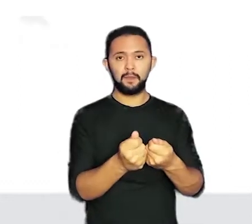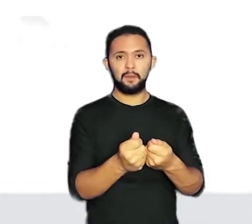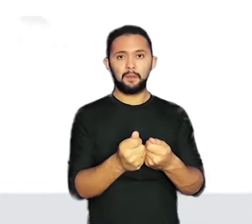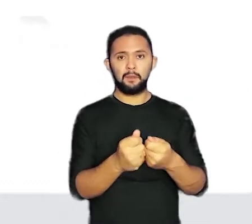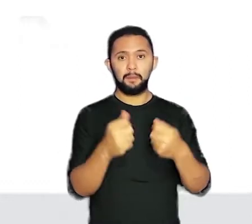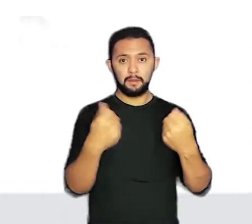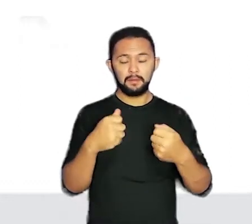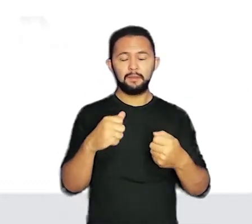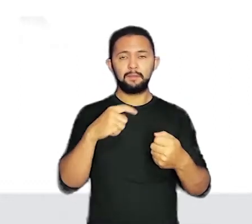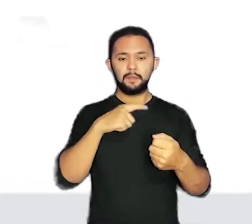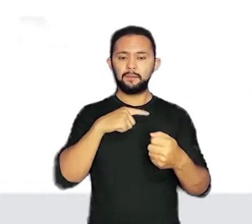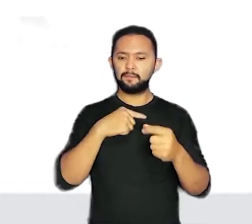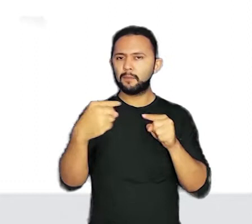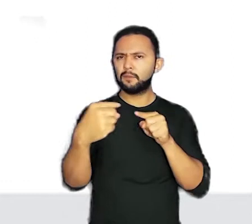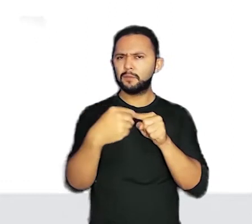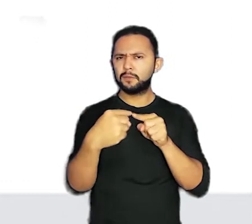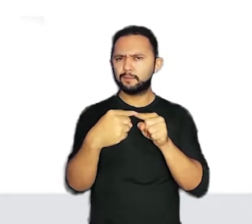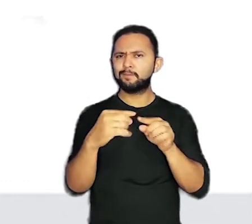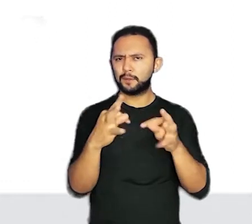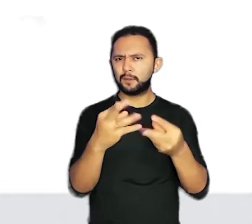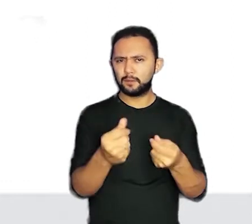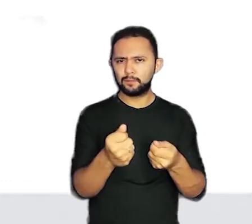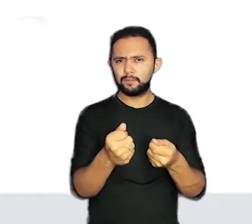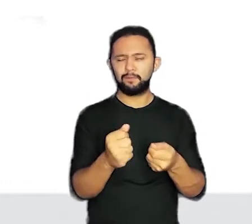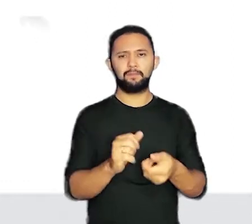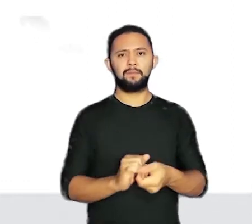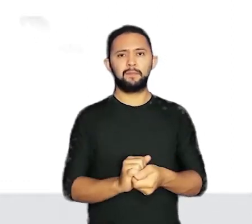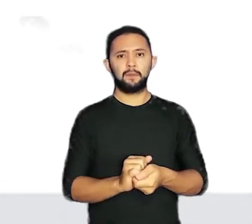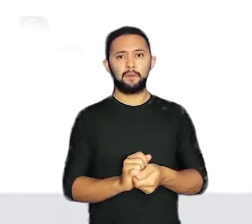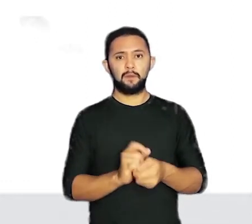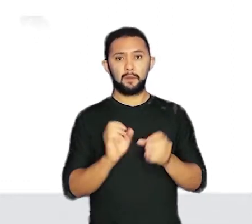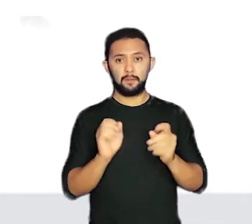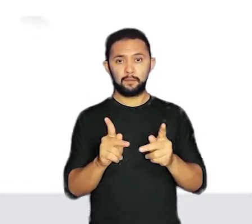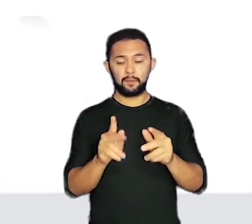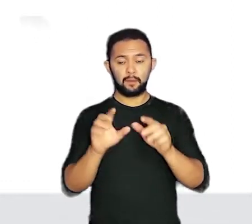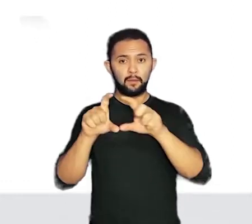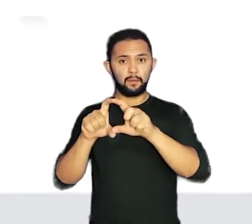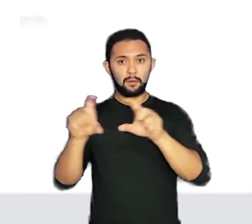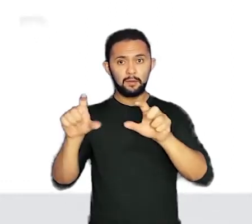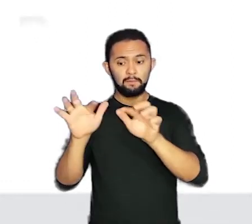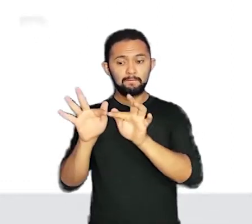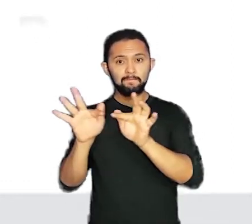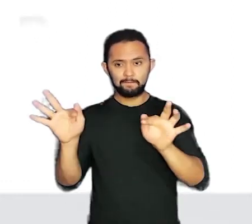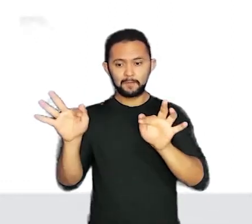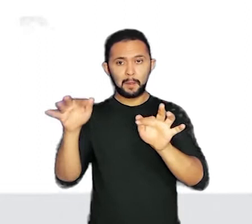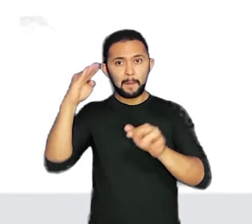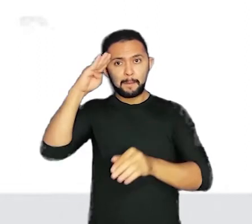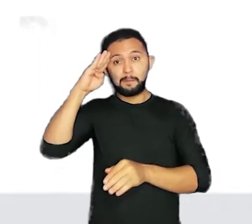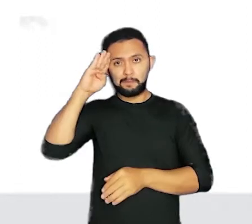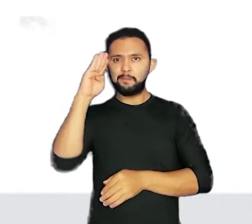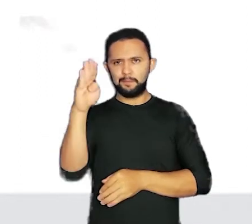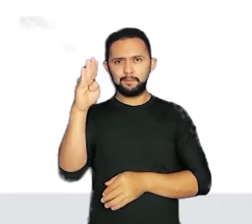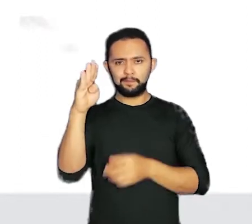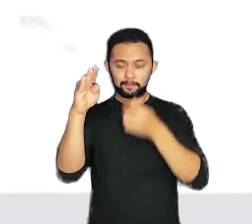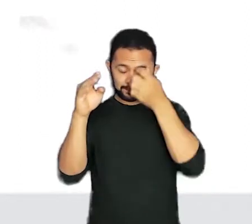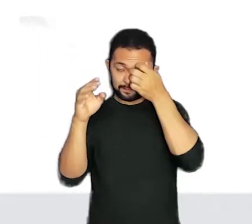única oração com sentido completo. Então nesse caso a gente chama essa oração de oração absoluta, aquela oração que